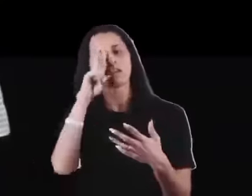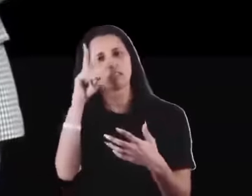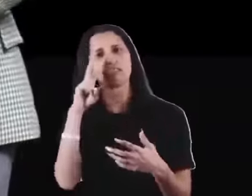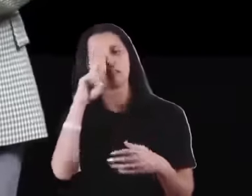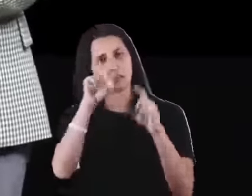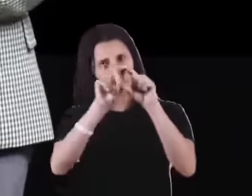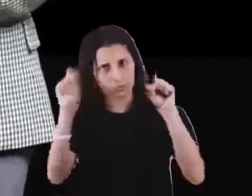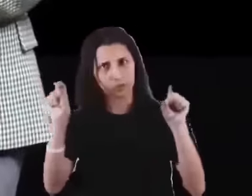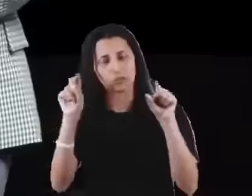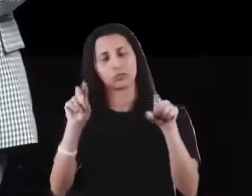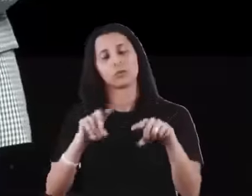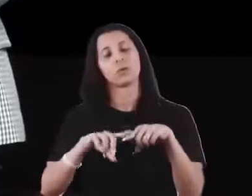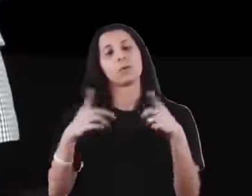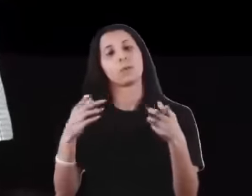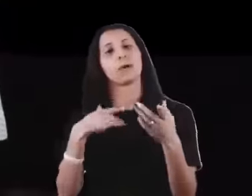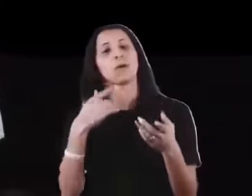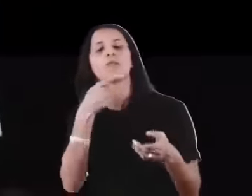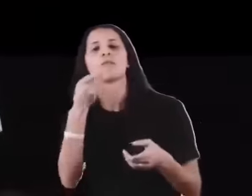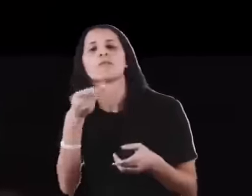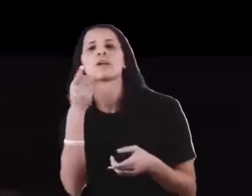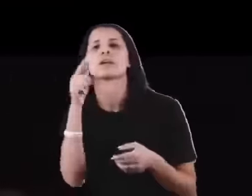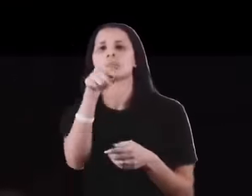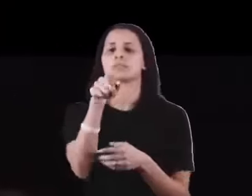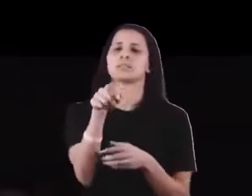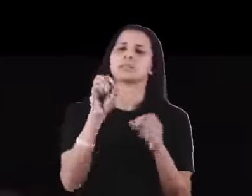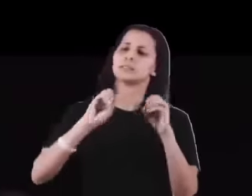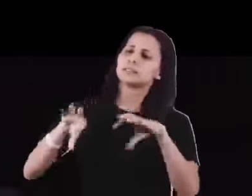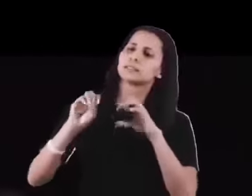que você não tenha conseguido eu consegui eu vou dar para você